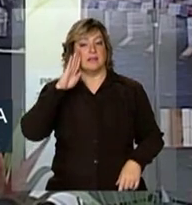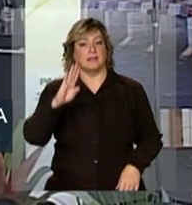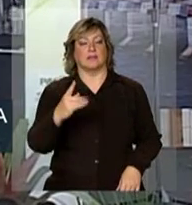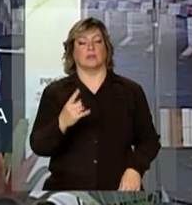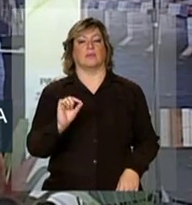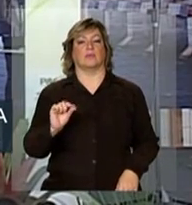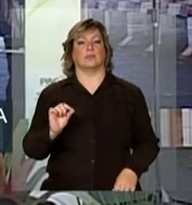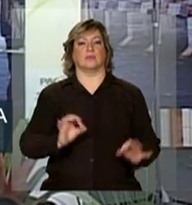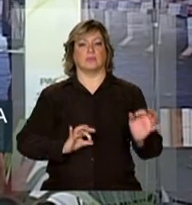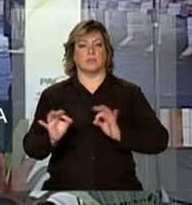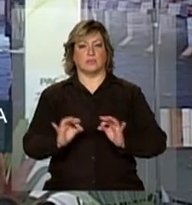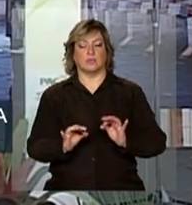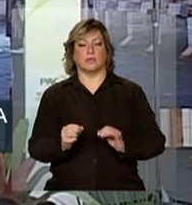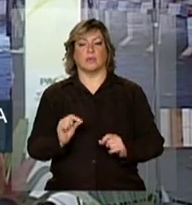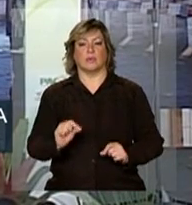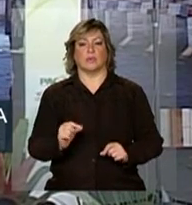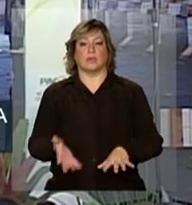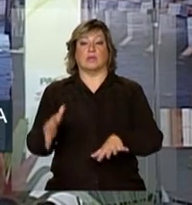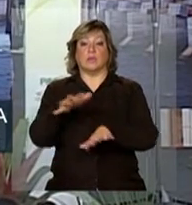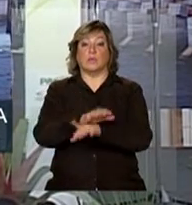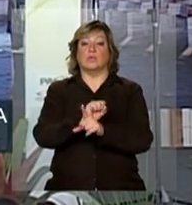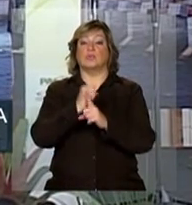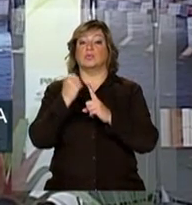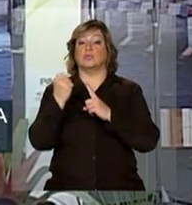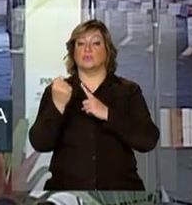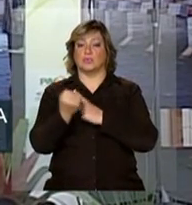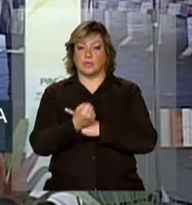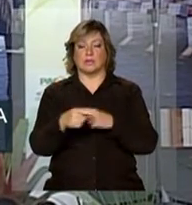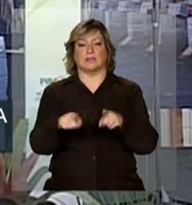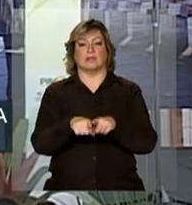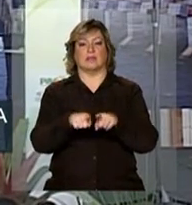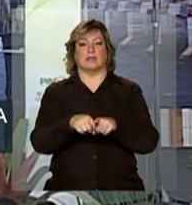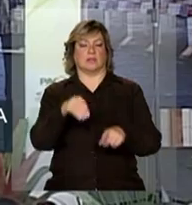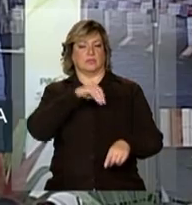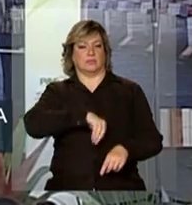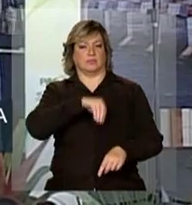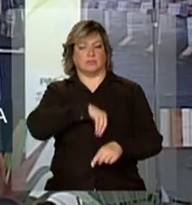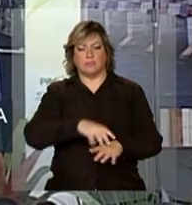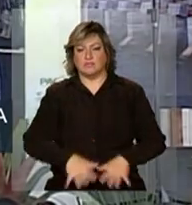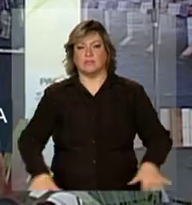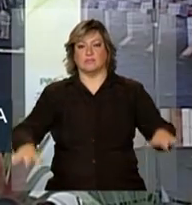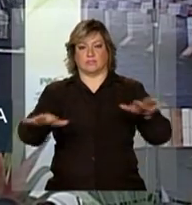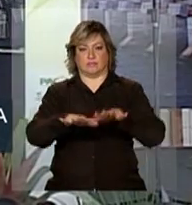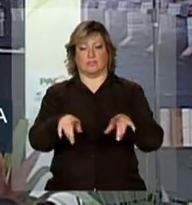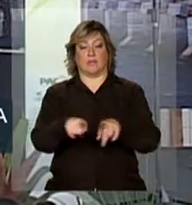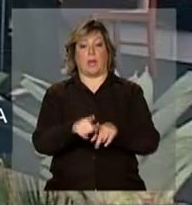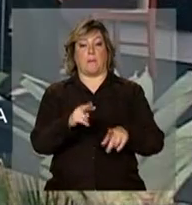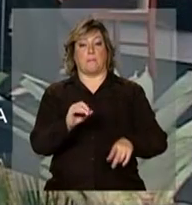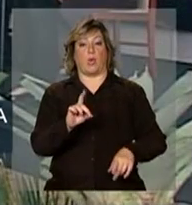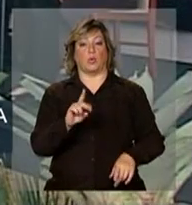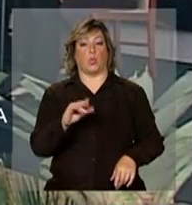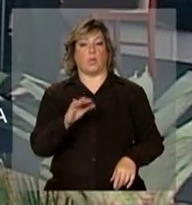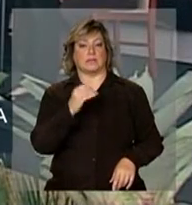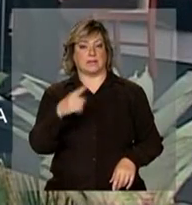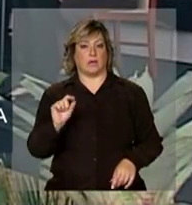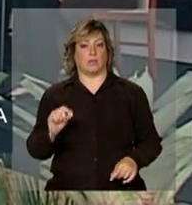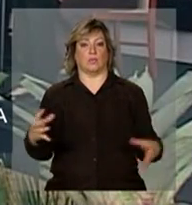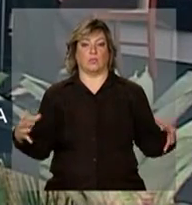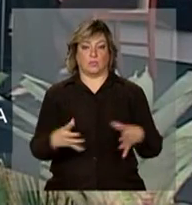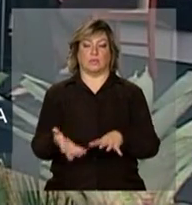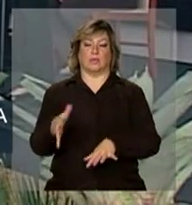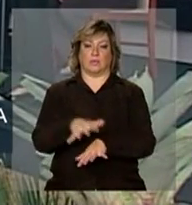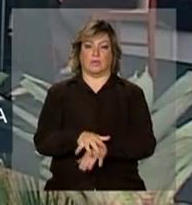de inclusão social e distribuição de renda, inclusão produtiva, que é